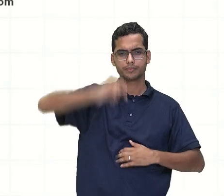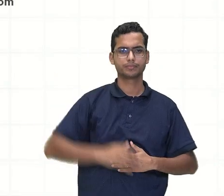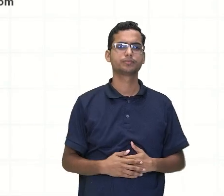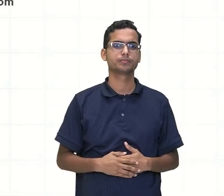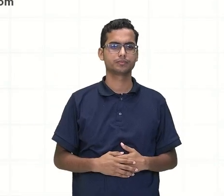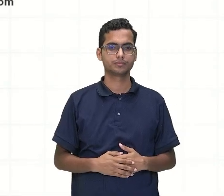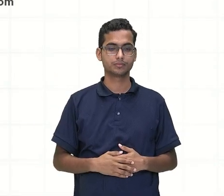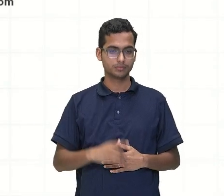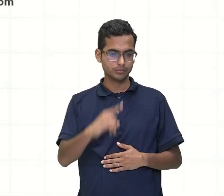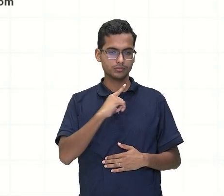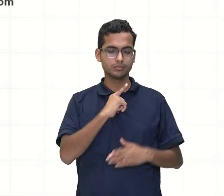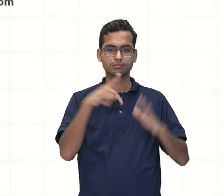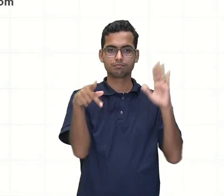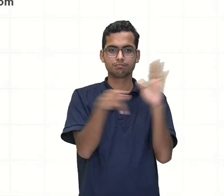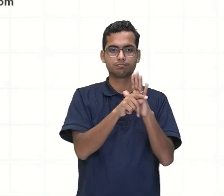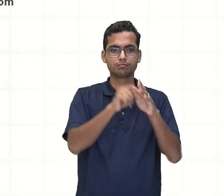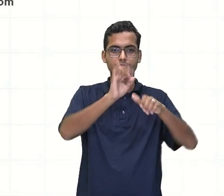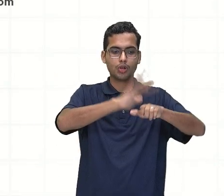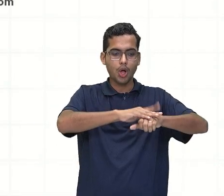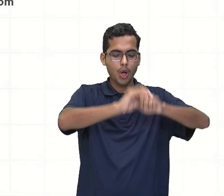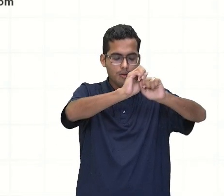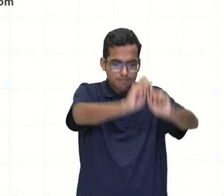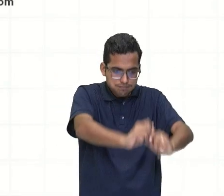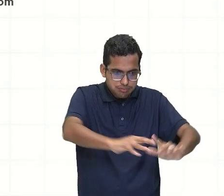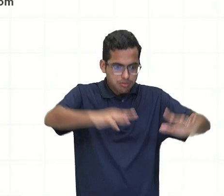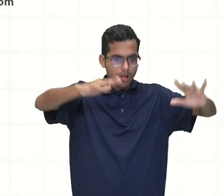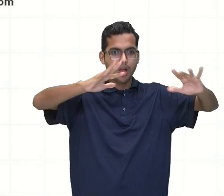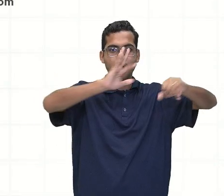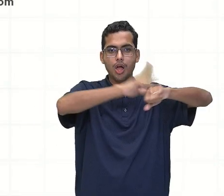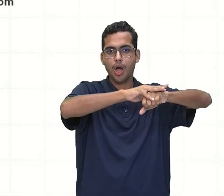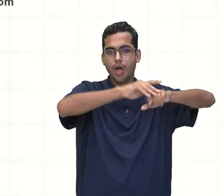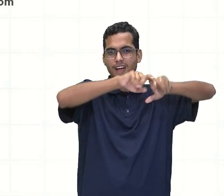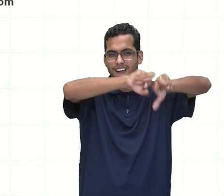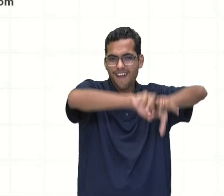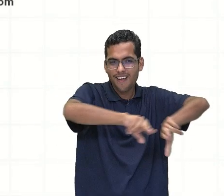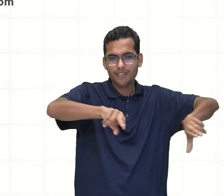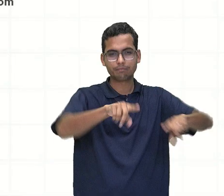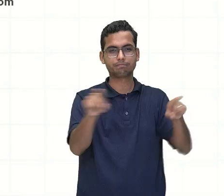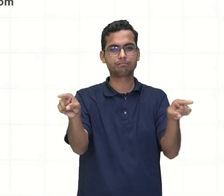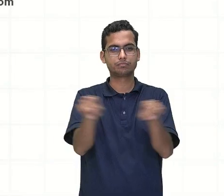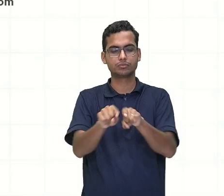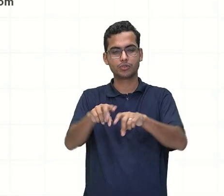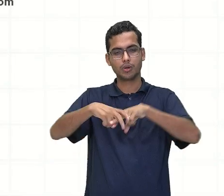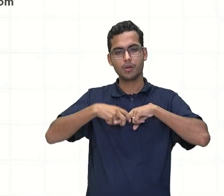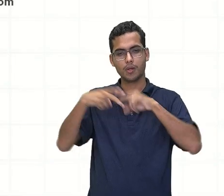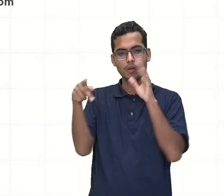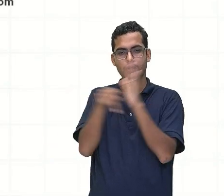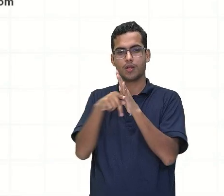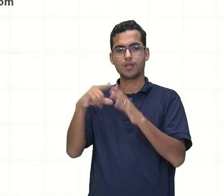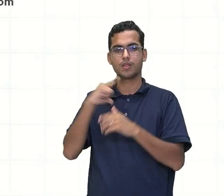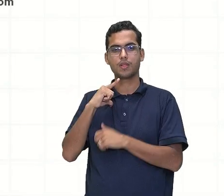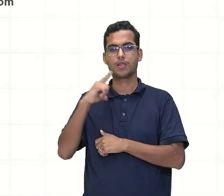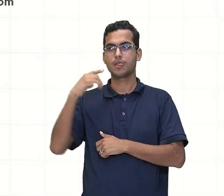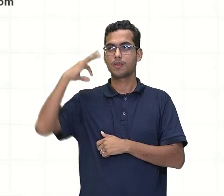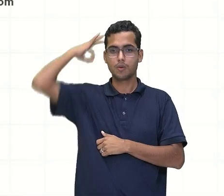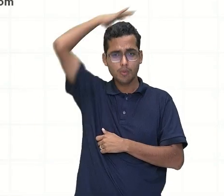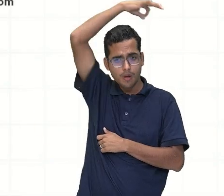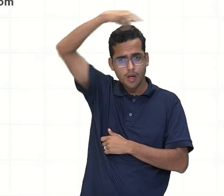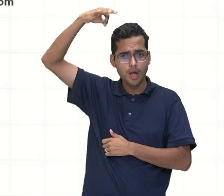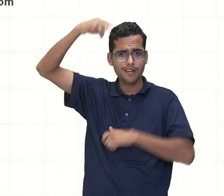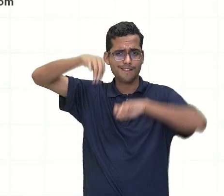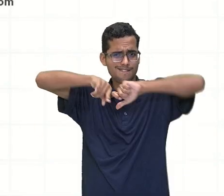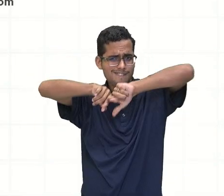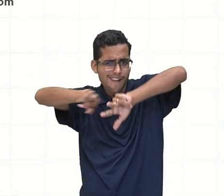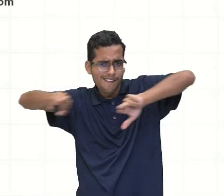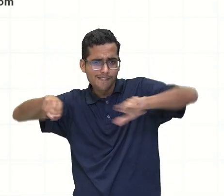que acontecem a partir da intercessão dos santos aí no cristianismo, né? Nossa Senhora, São João, São Francisco,